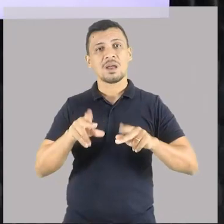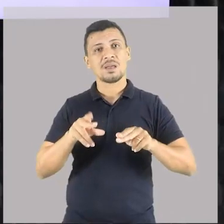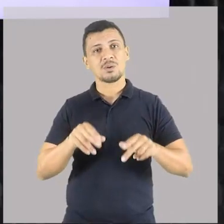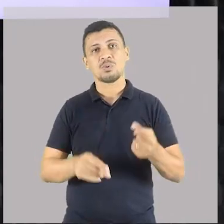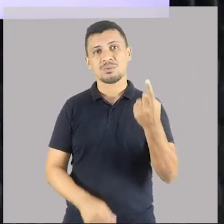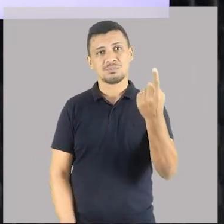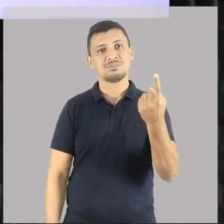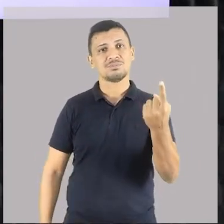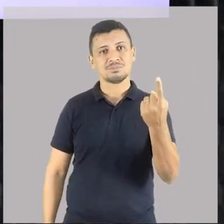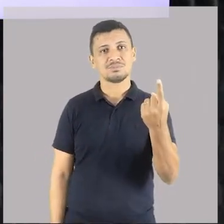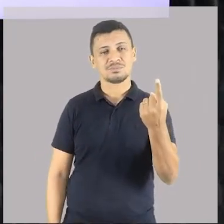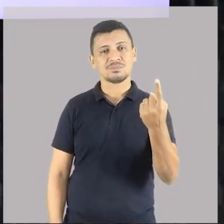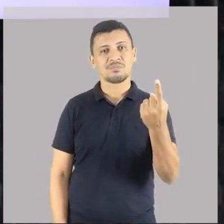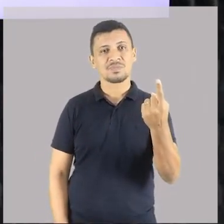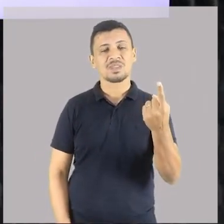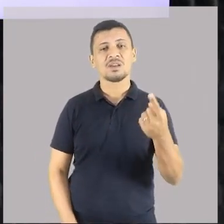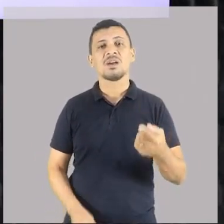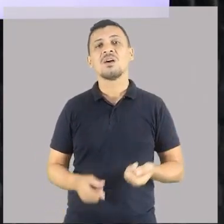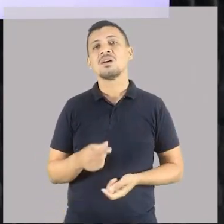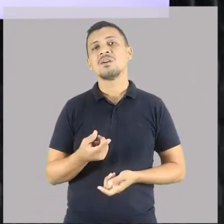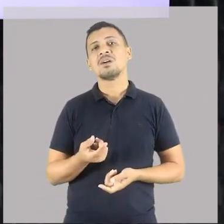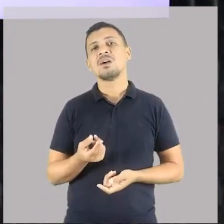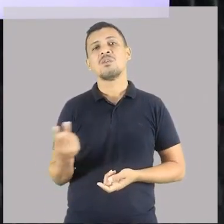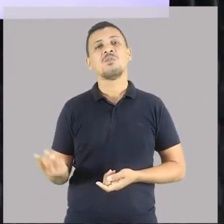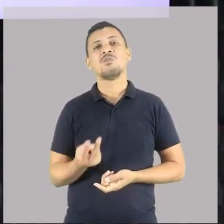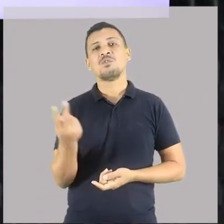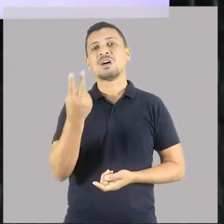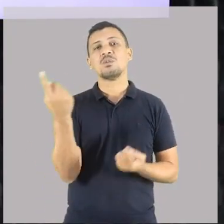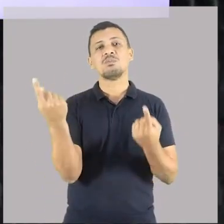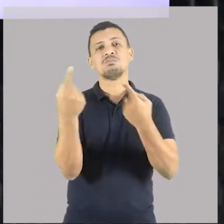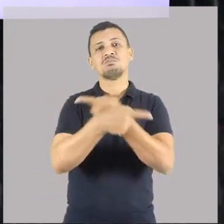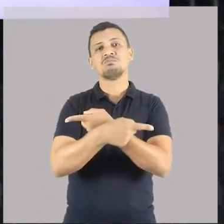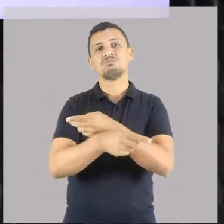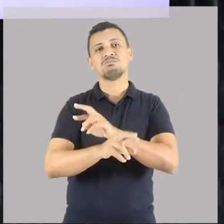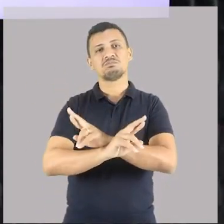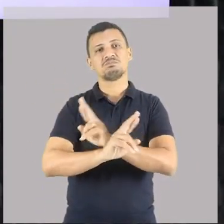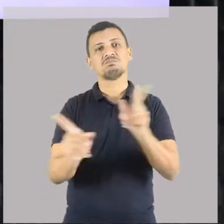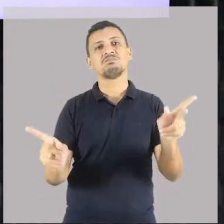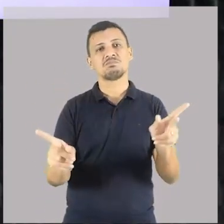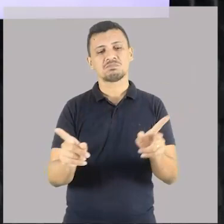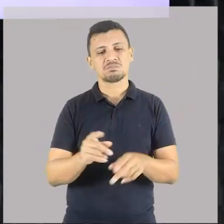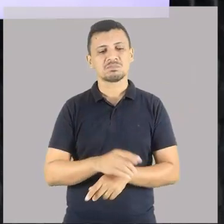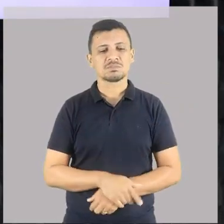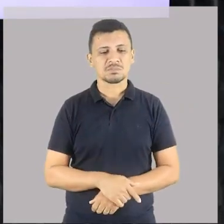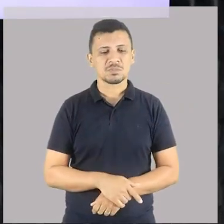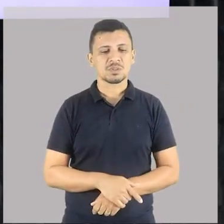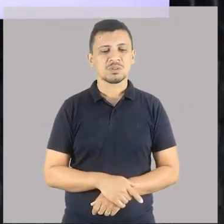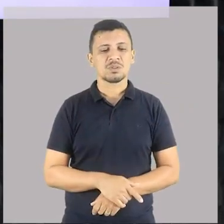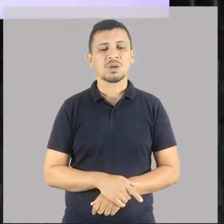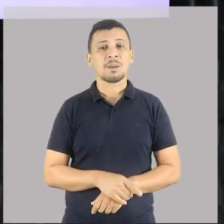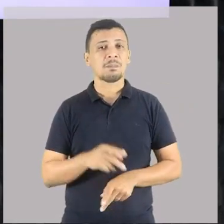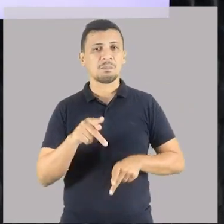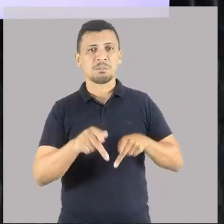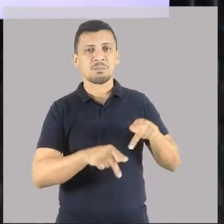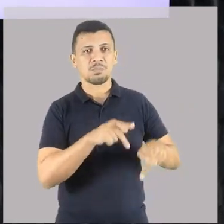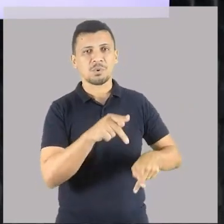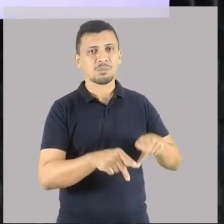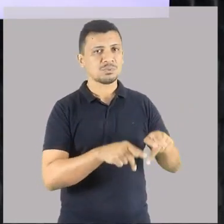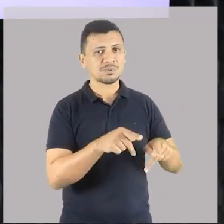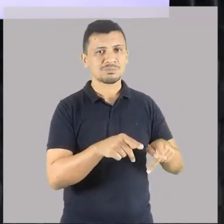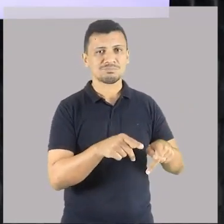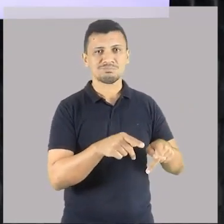1, da oração 1, certo? O valor de contraste. A relação estabelecida é essa. Conquanto a população não